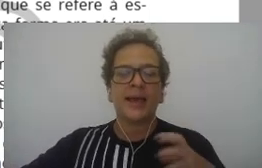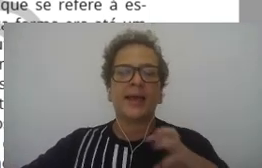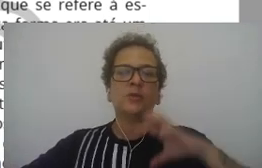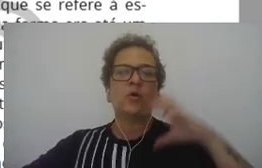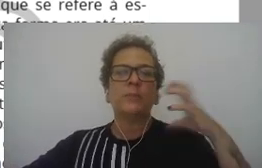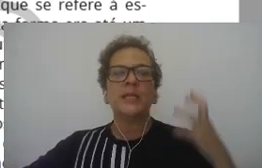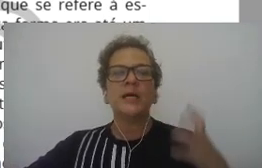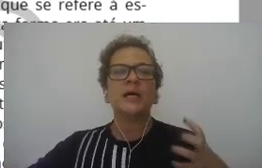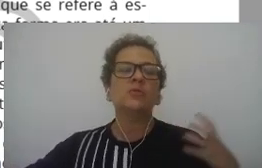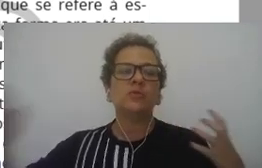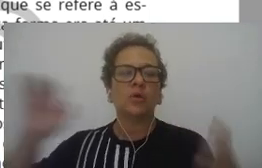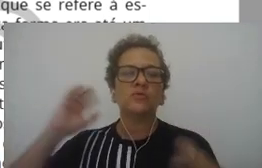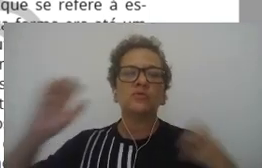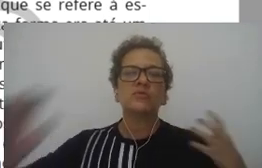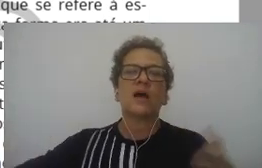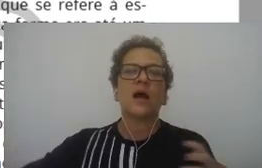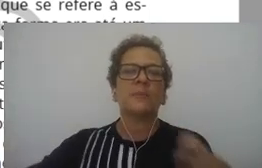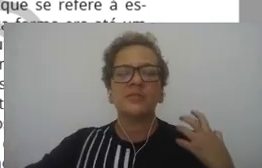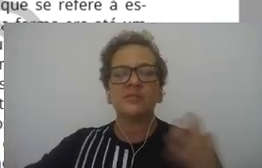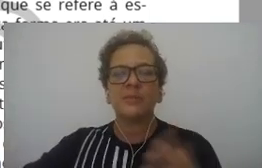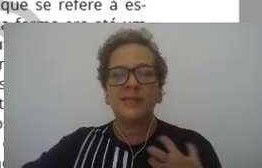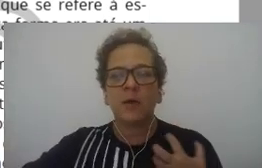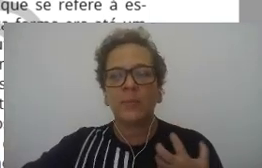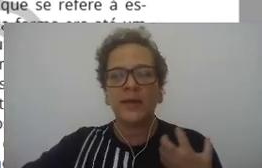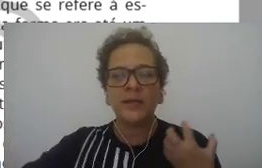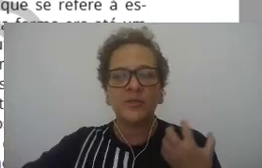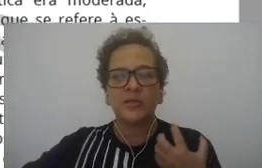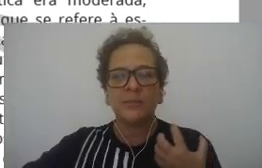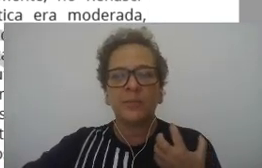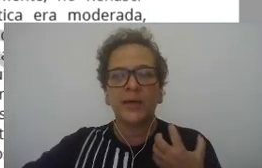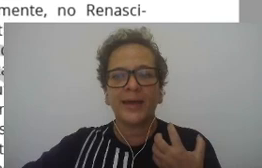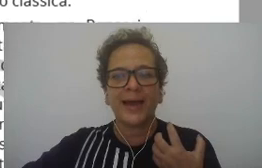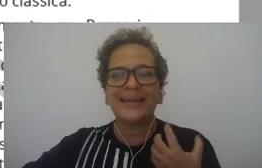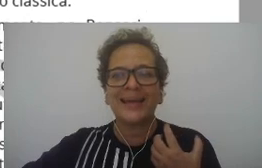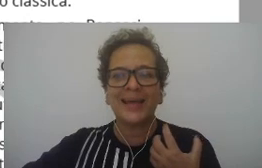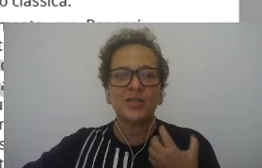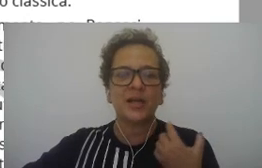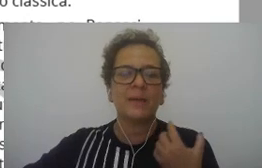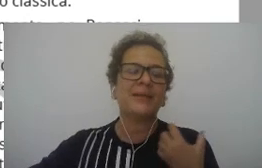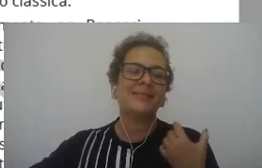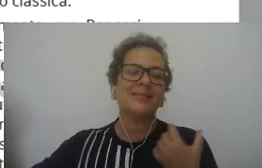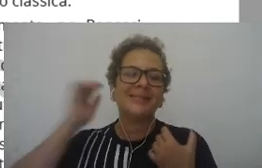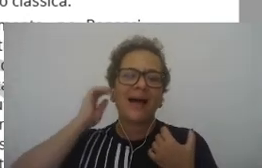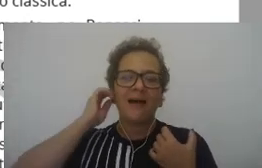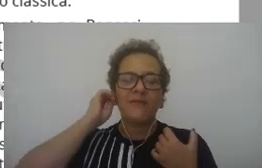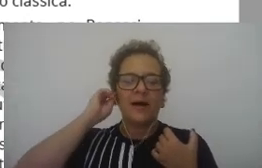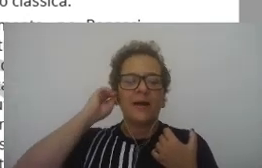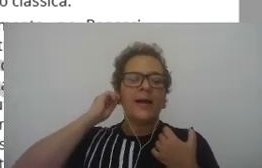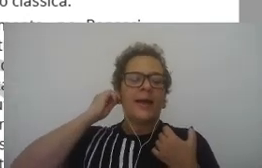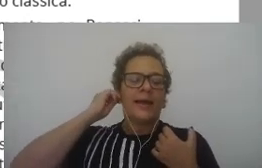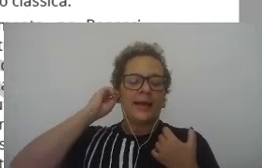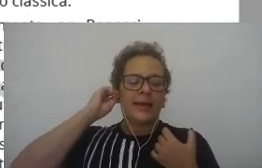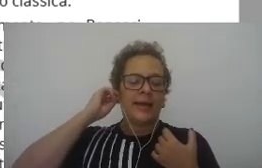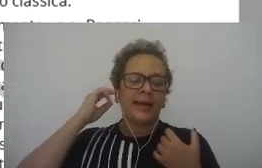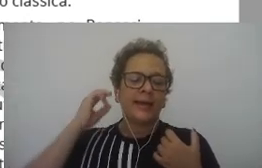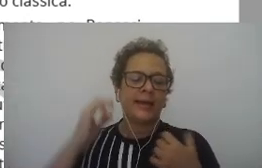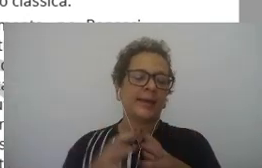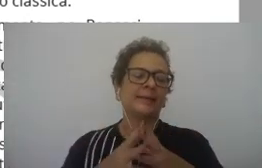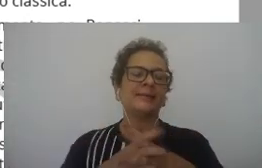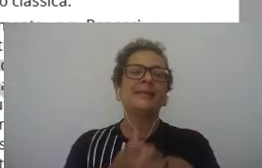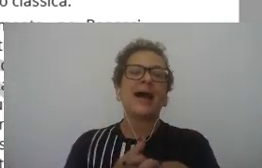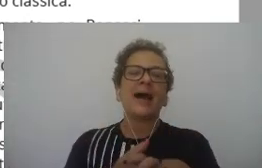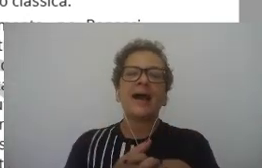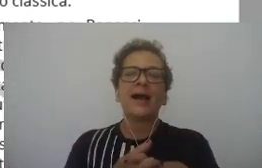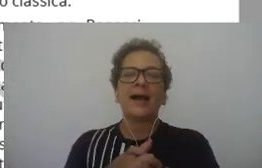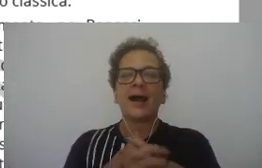é dominando todos os campos Especialmente porque a igreja ela precisava é